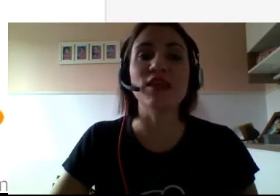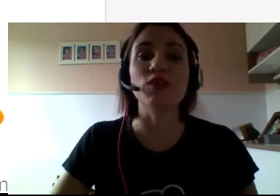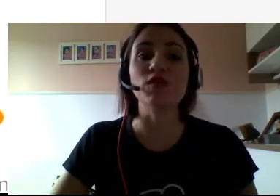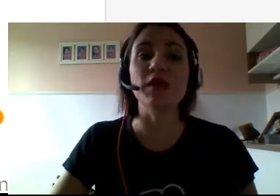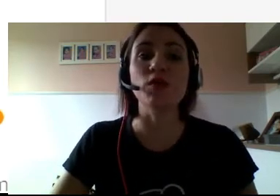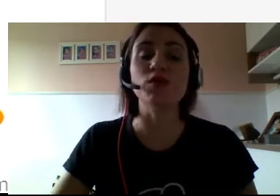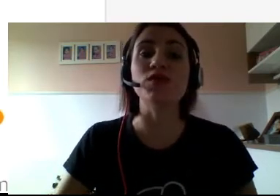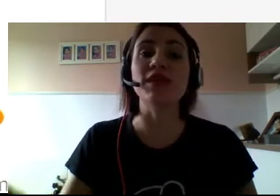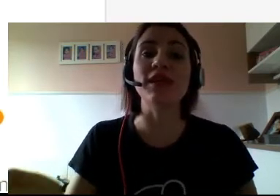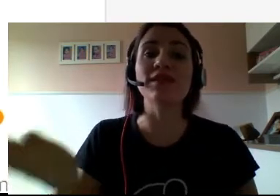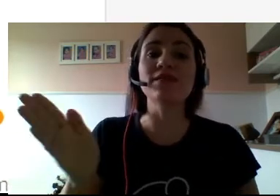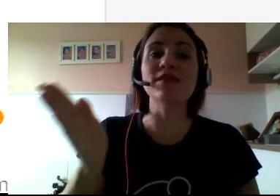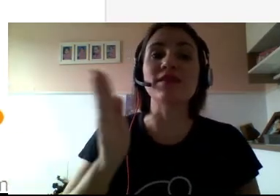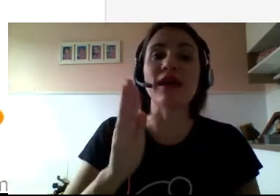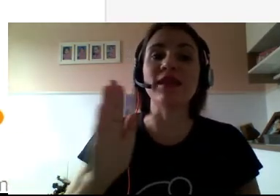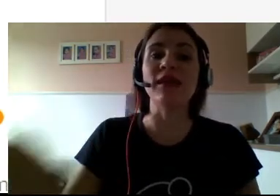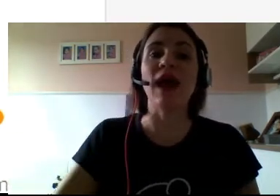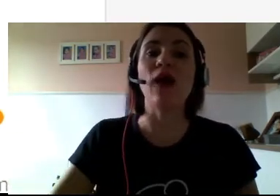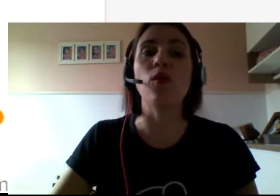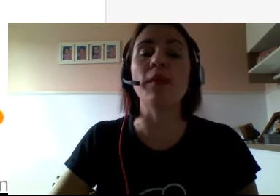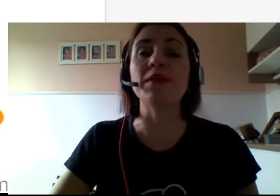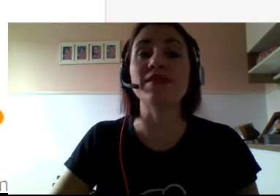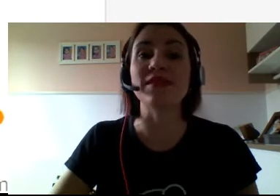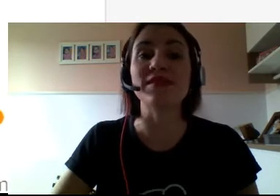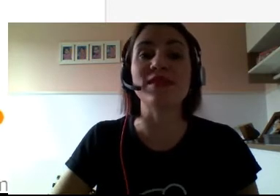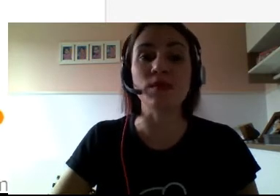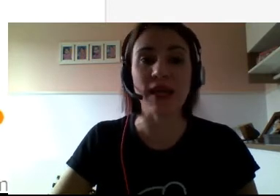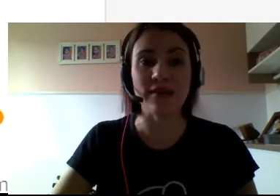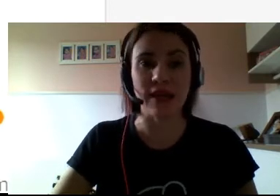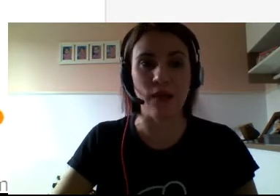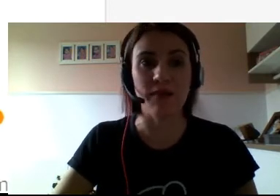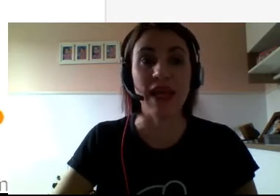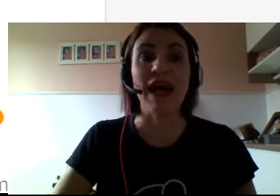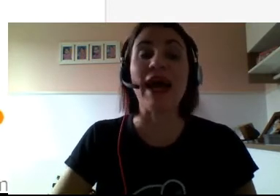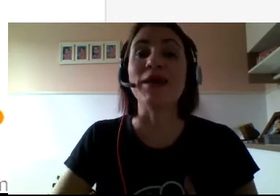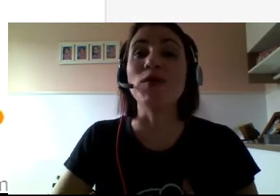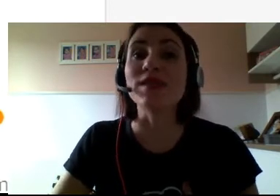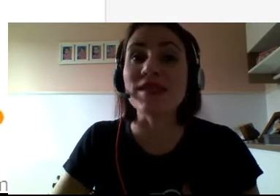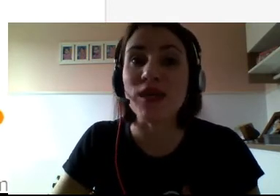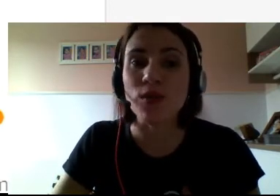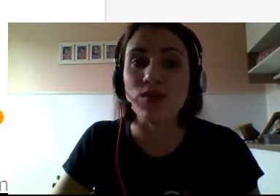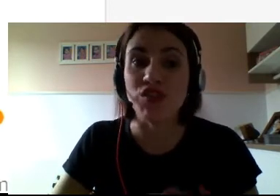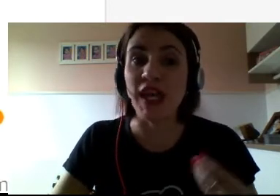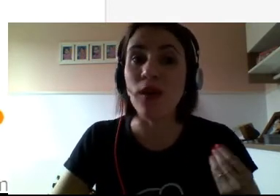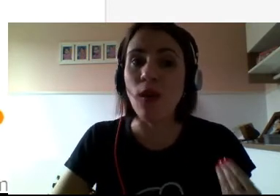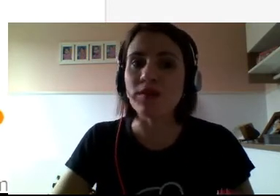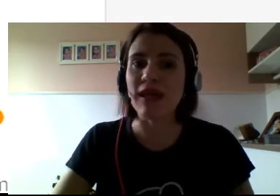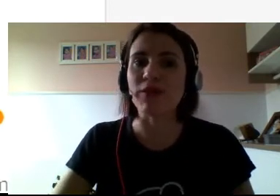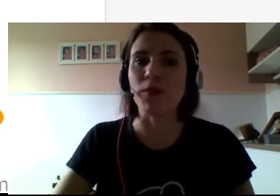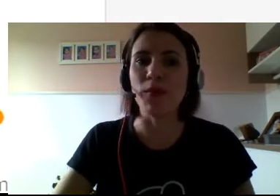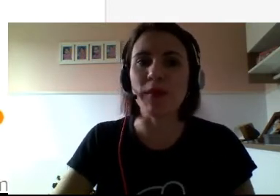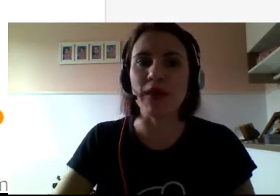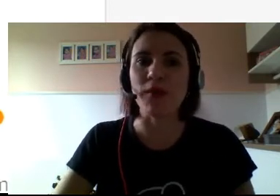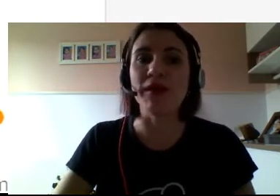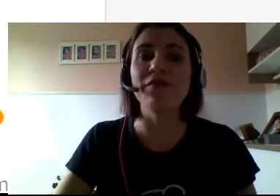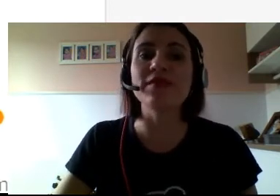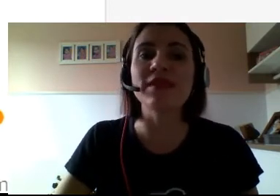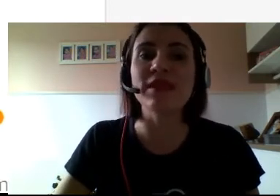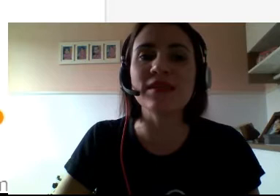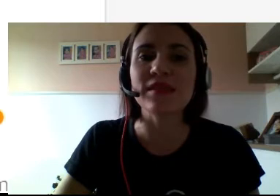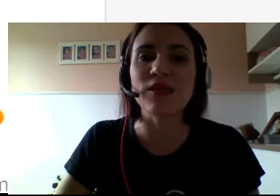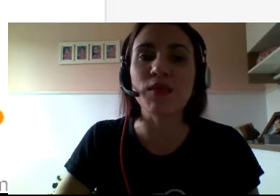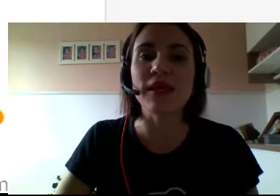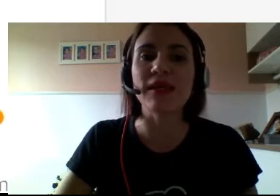parte dos dias e dos minutos que antecedem a uma apresentação teatral a emoção de encontrado